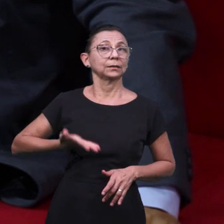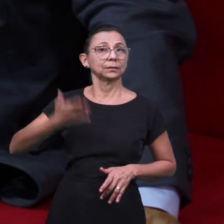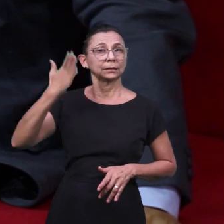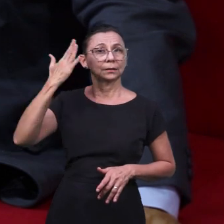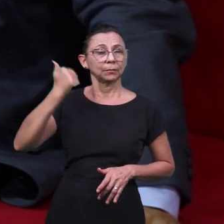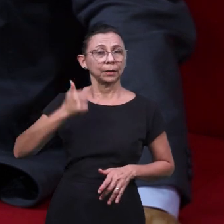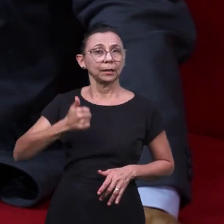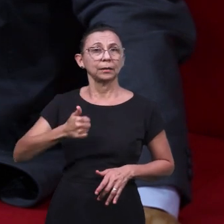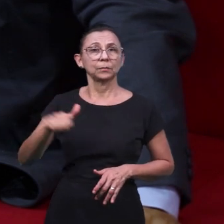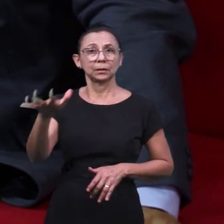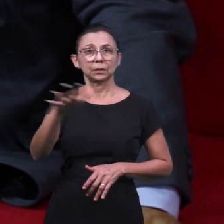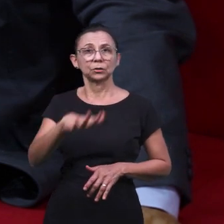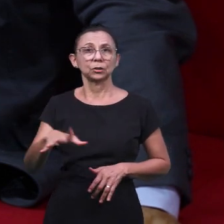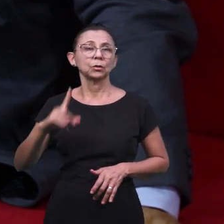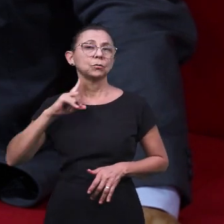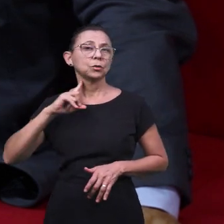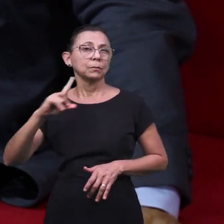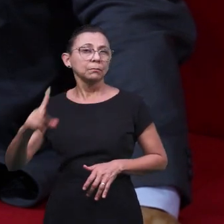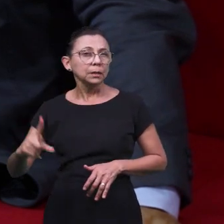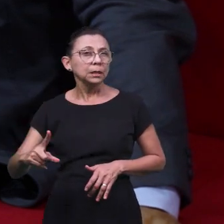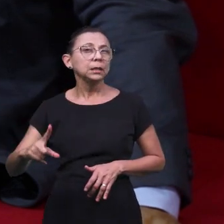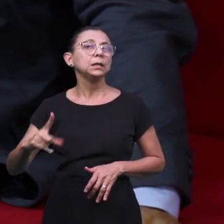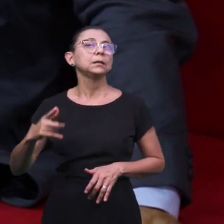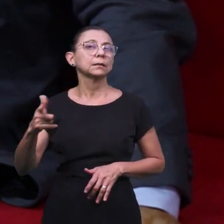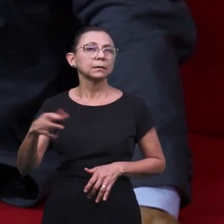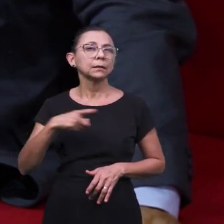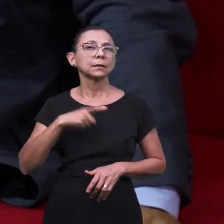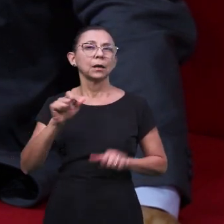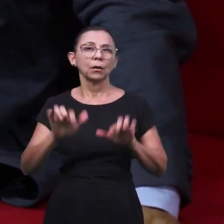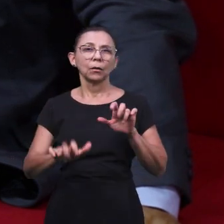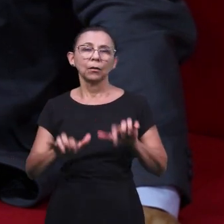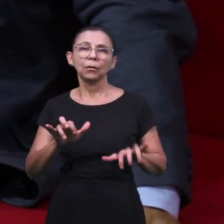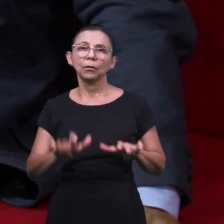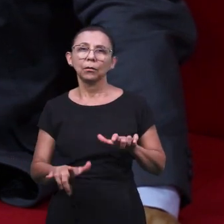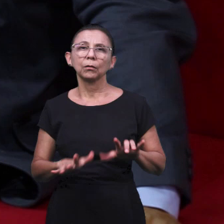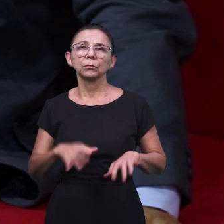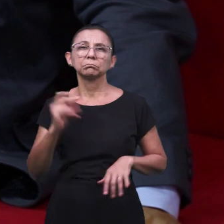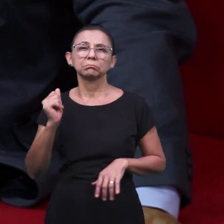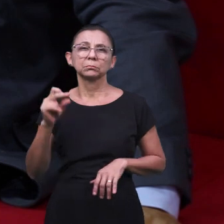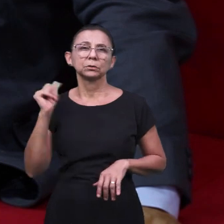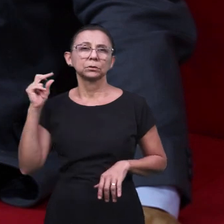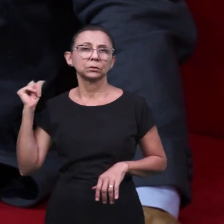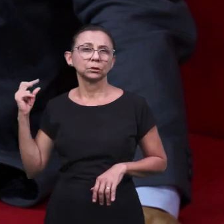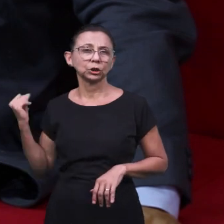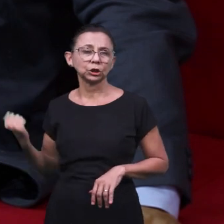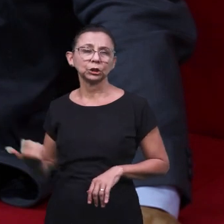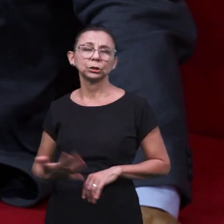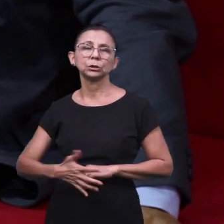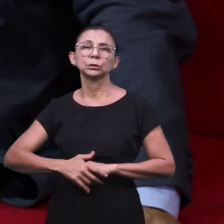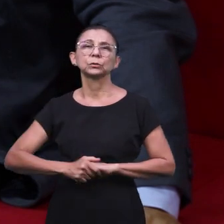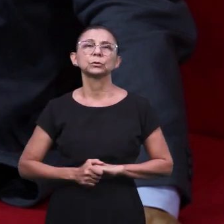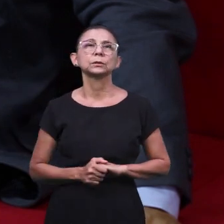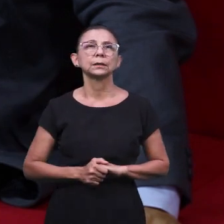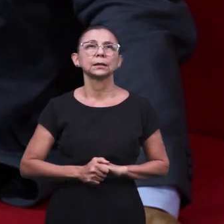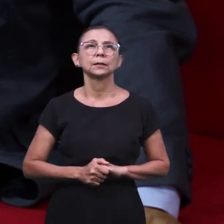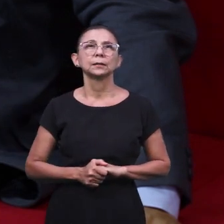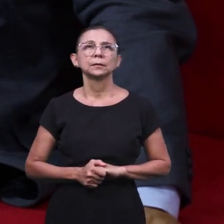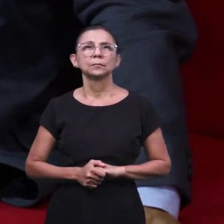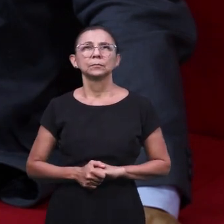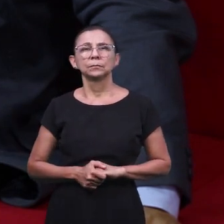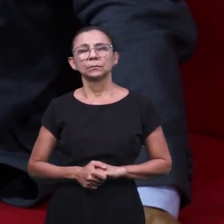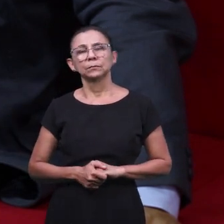de Minas, ligada ali a Mariana, né? Que região da mineração, que eram órgãos do